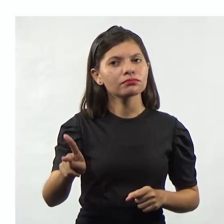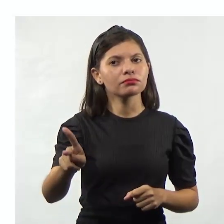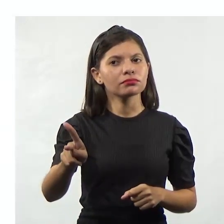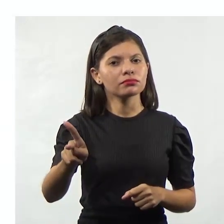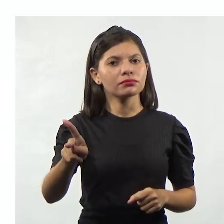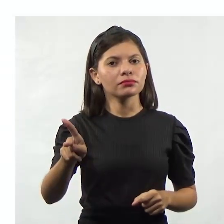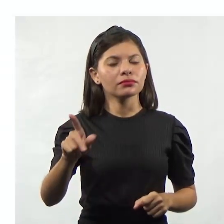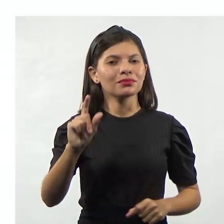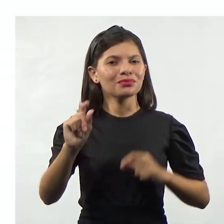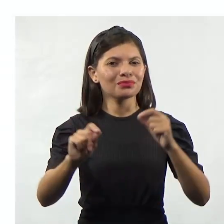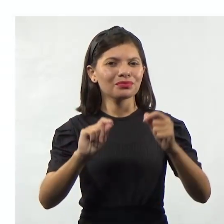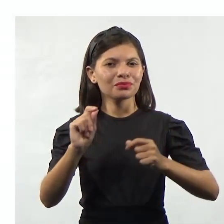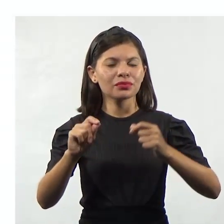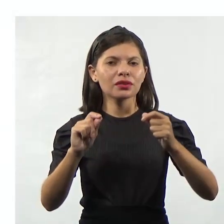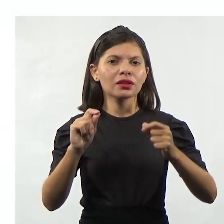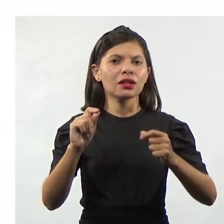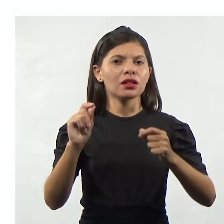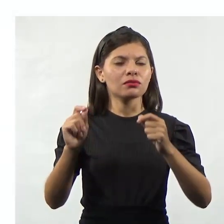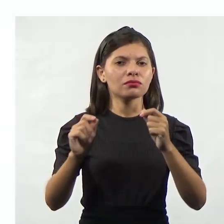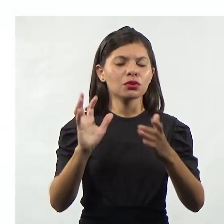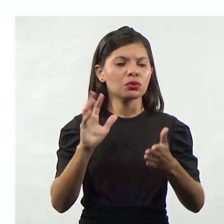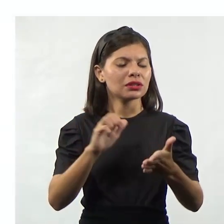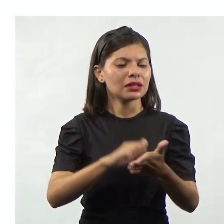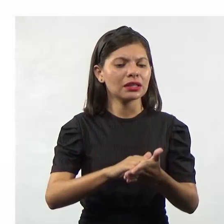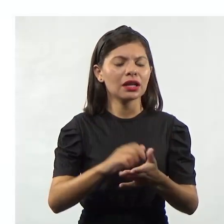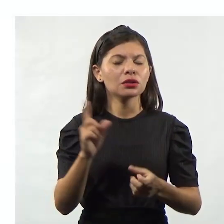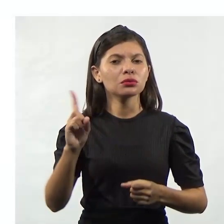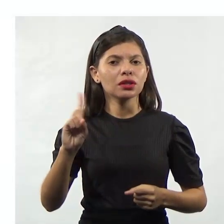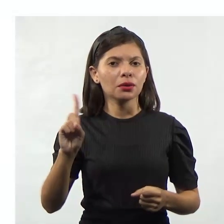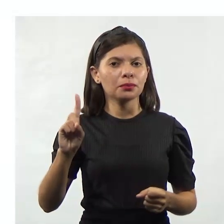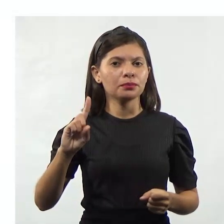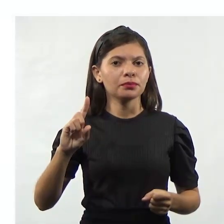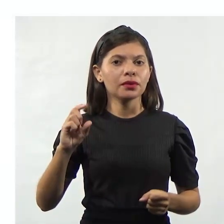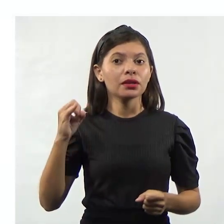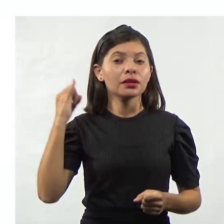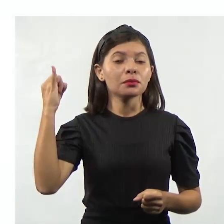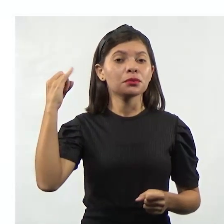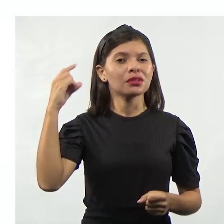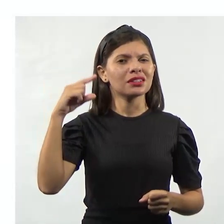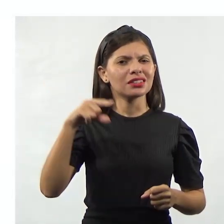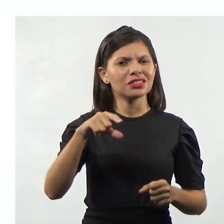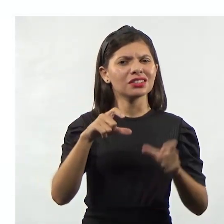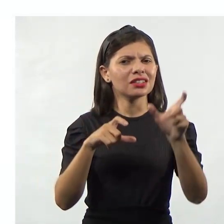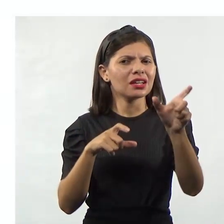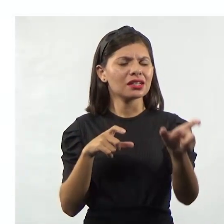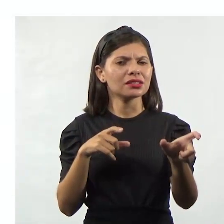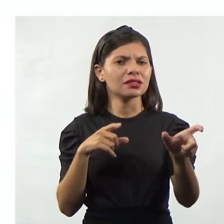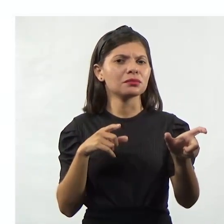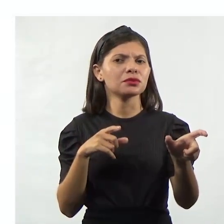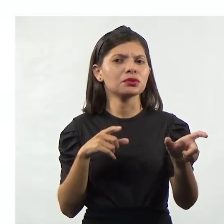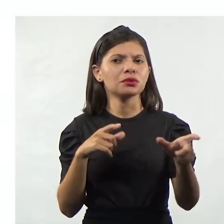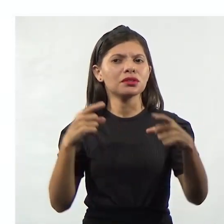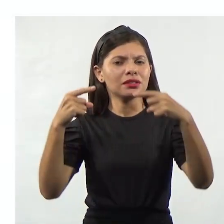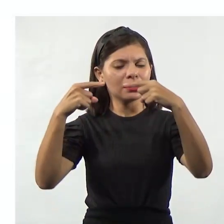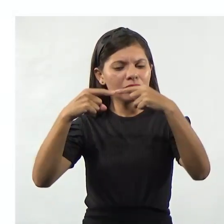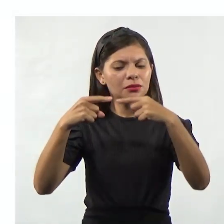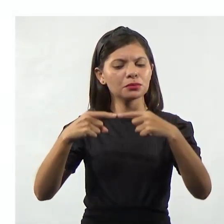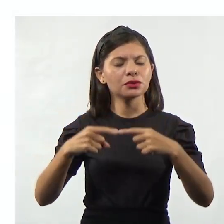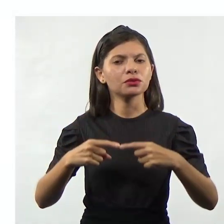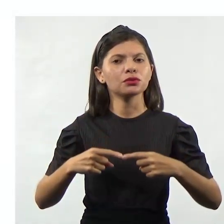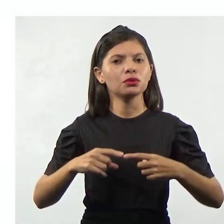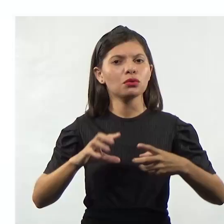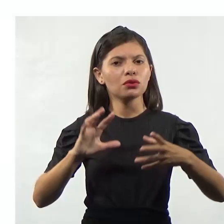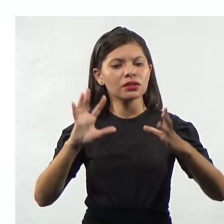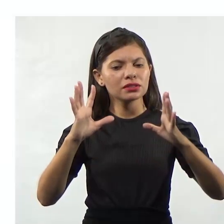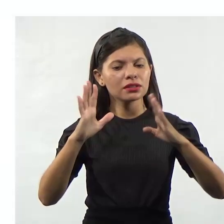permanente, né? E não um servidor contratado. E, de preferência, esse servidor tem que ter atribuições afins a